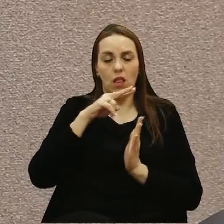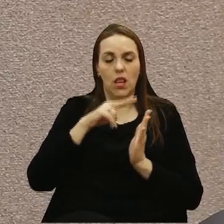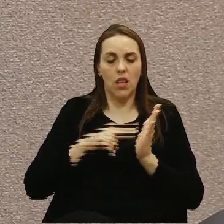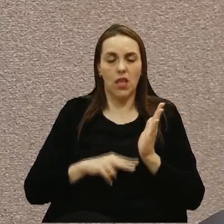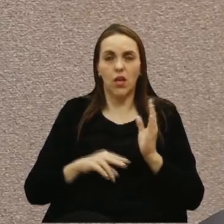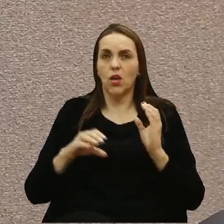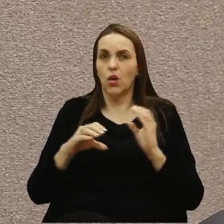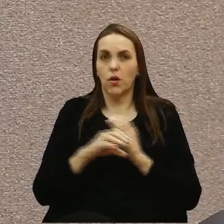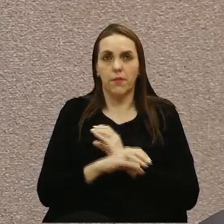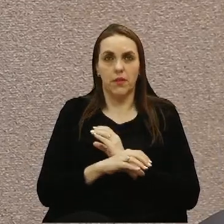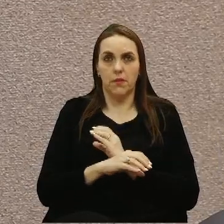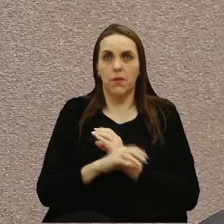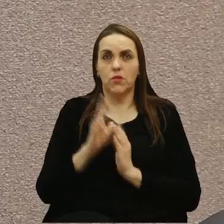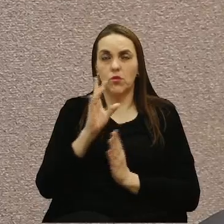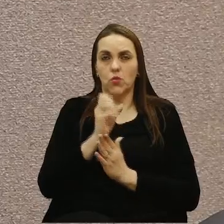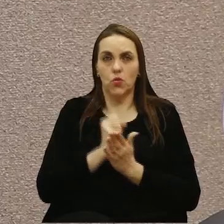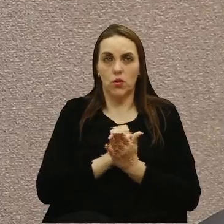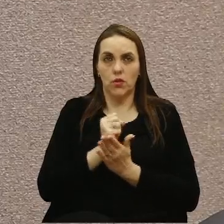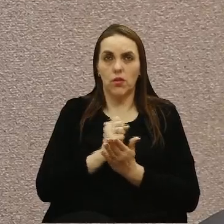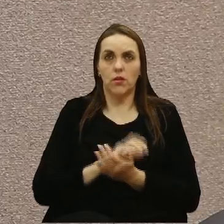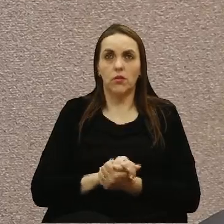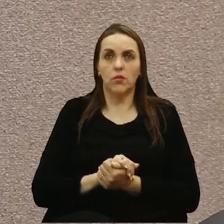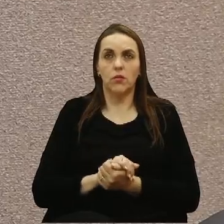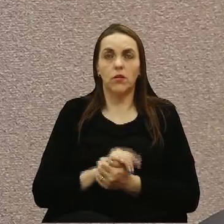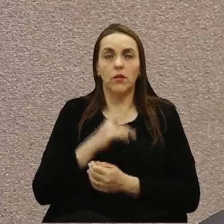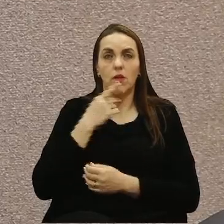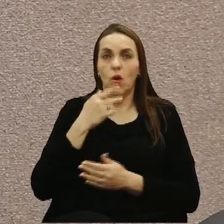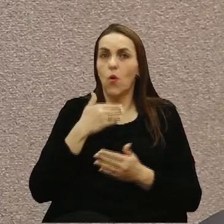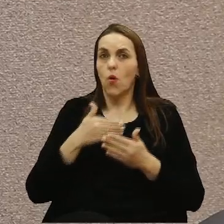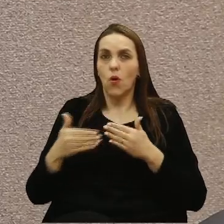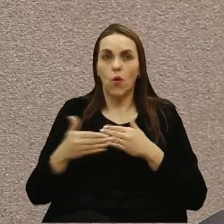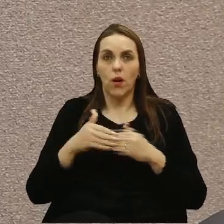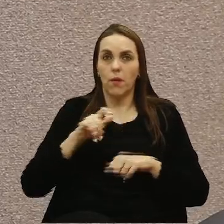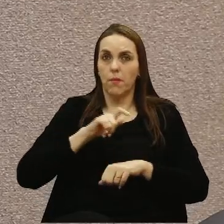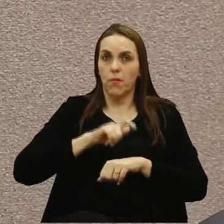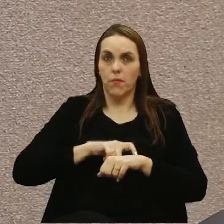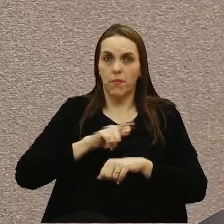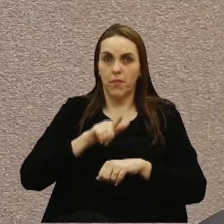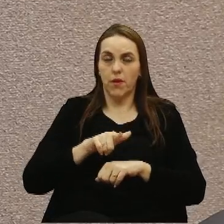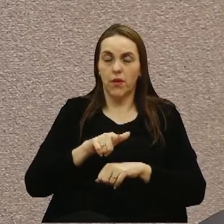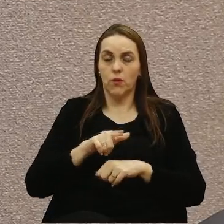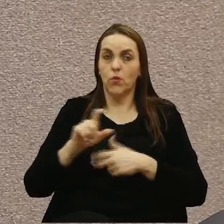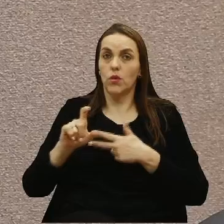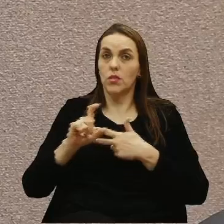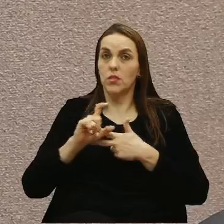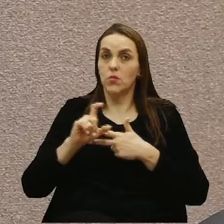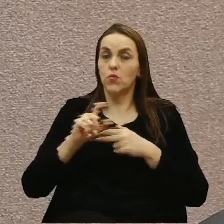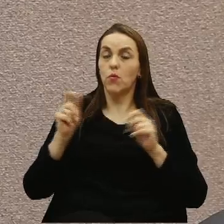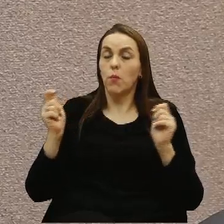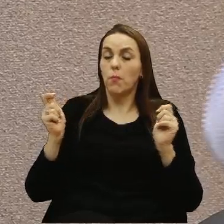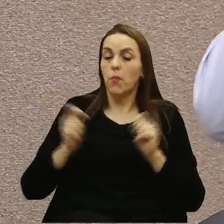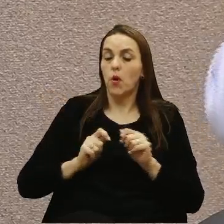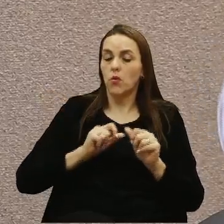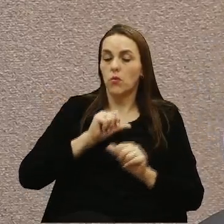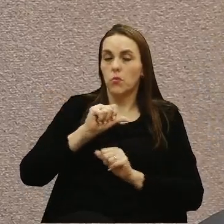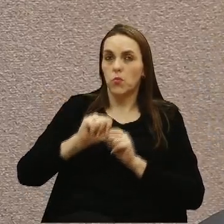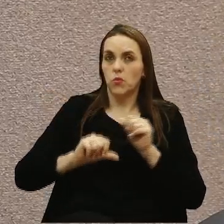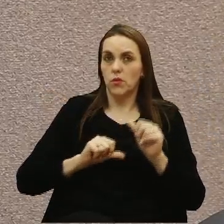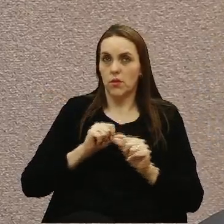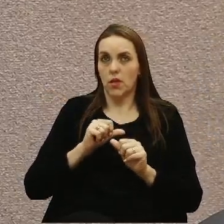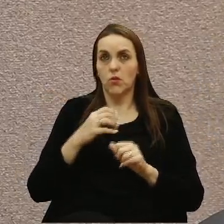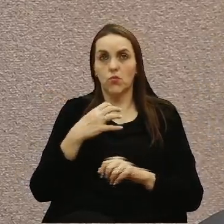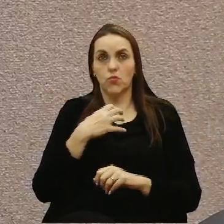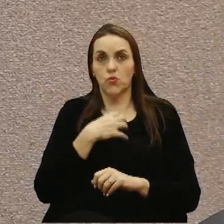íntegra esse contrato, lá diz o seguinte: a qualquer momento, o Poder Executivo poderá modificar a